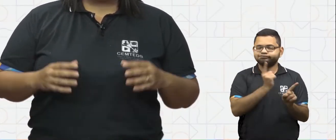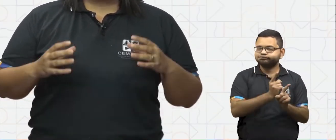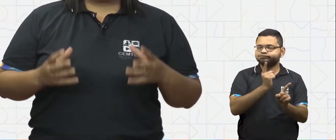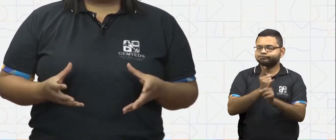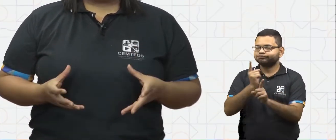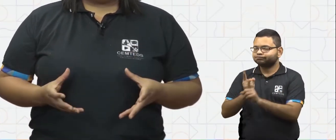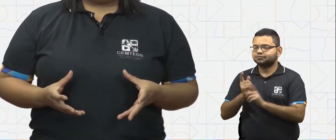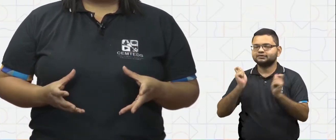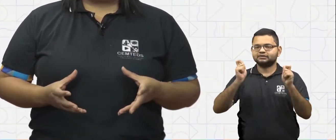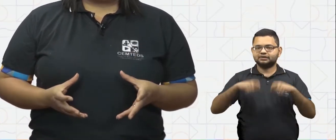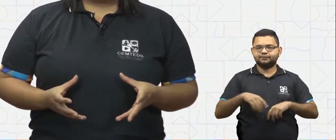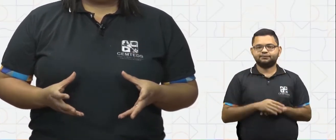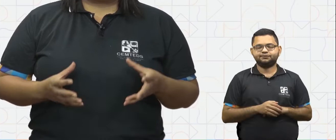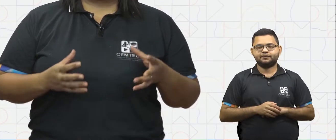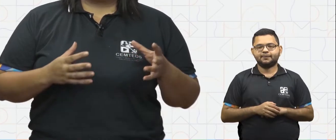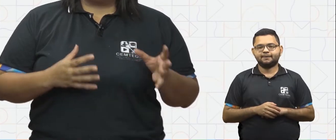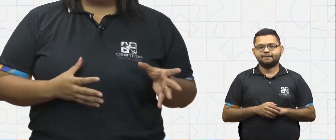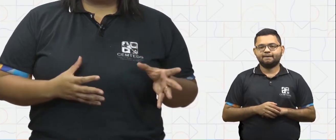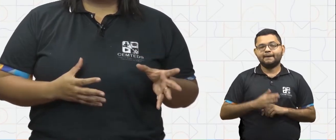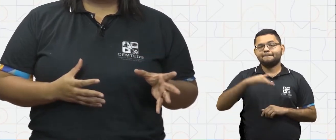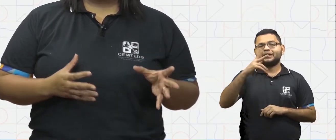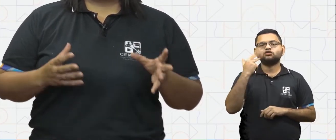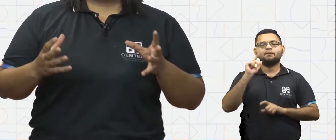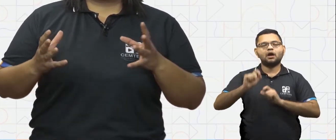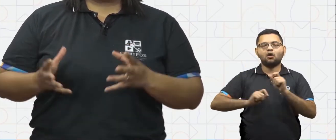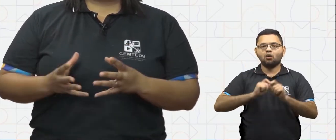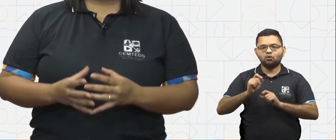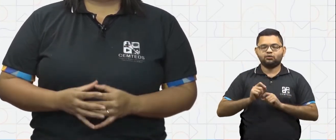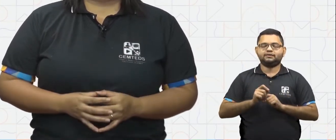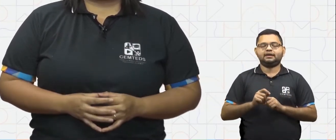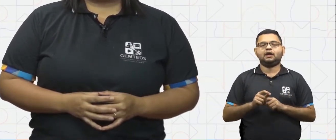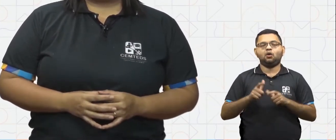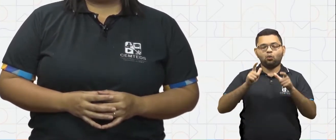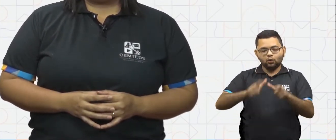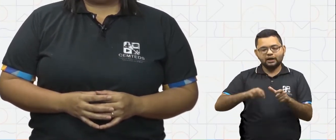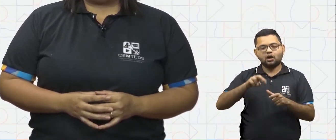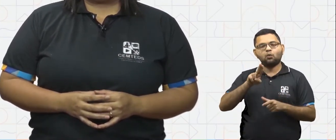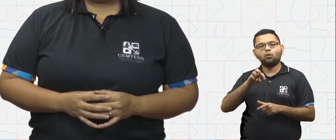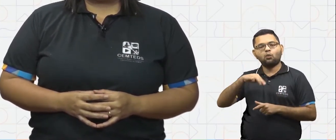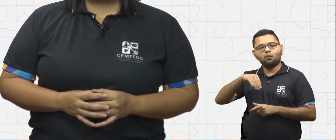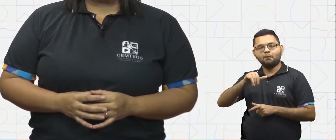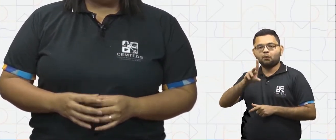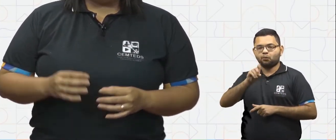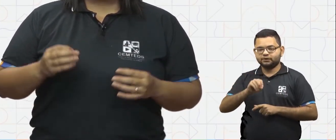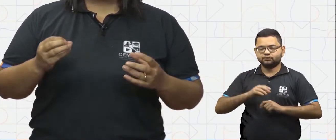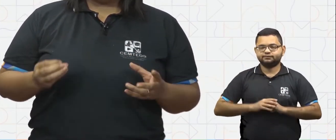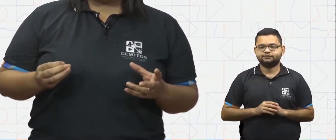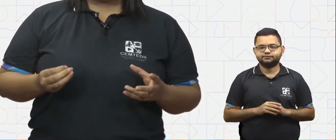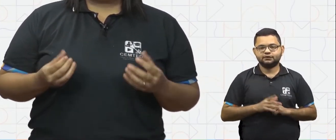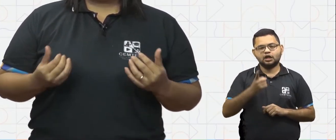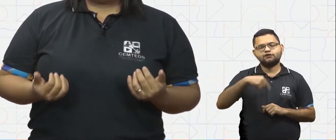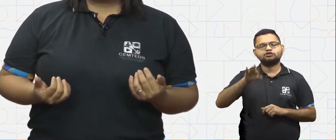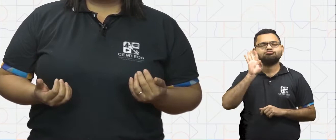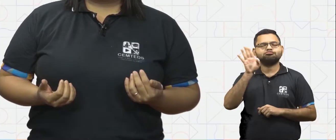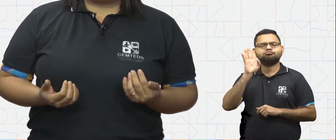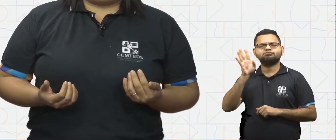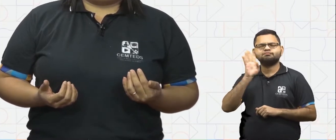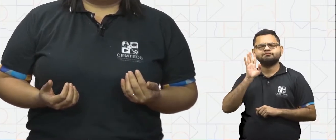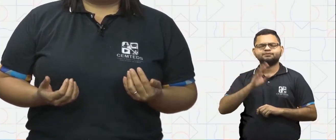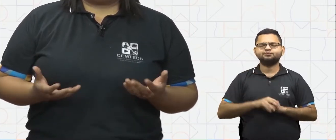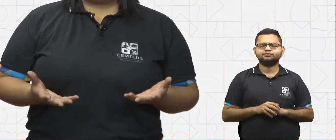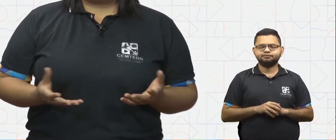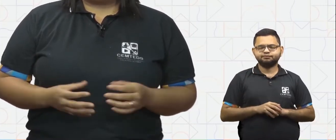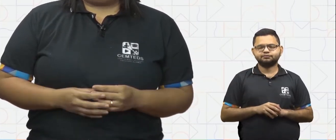locais, principalmente em locais úmidos e ricos em matérias orgânicas. Você pode estar me